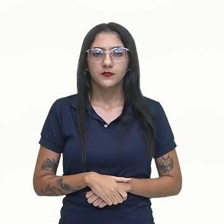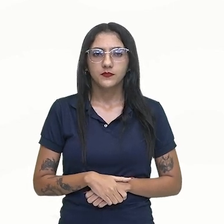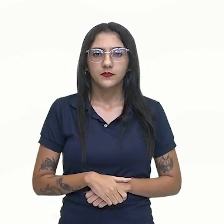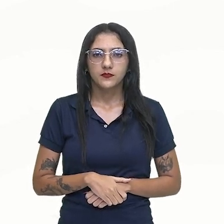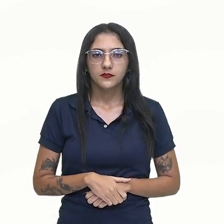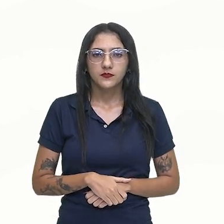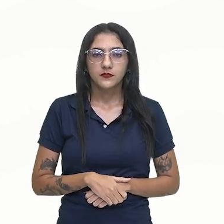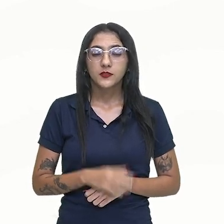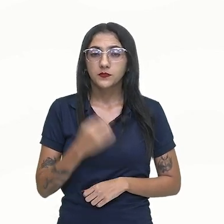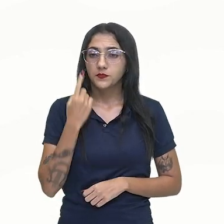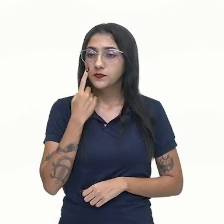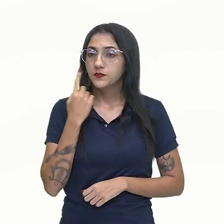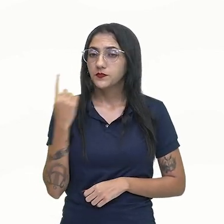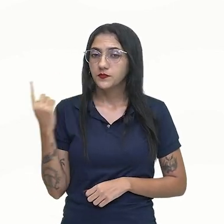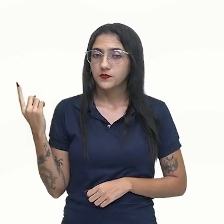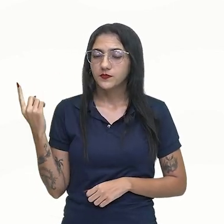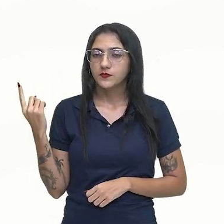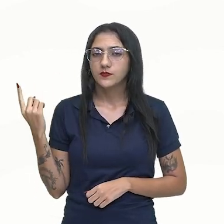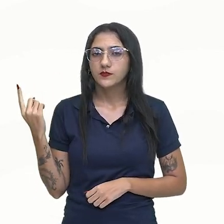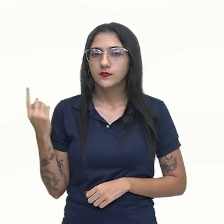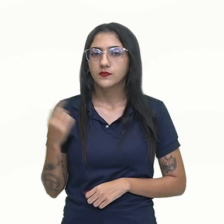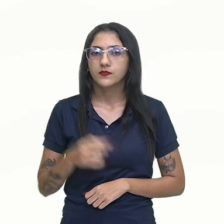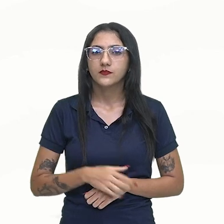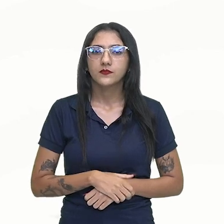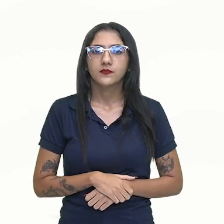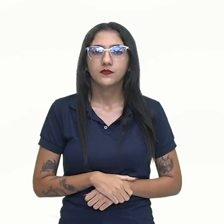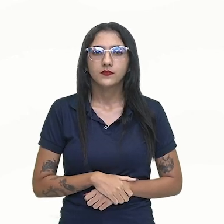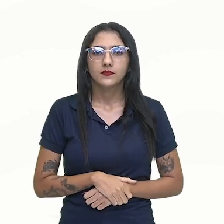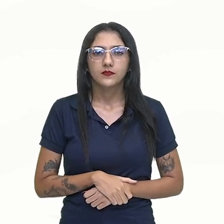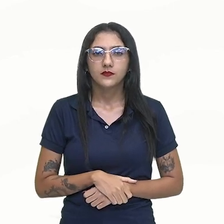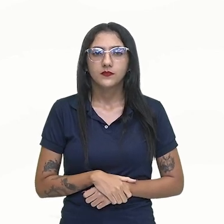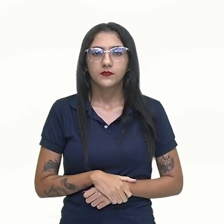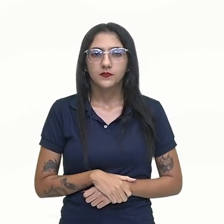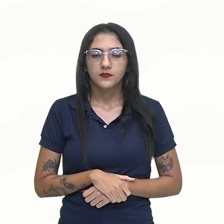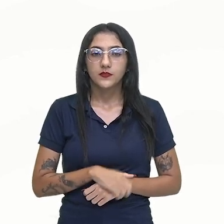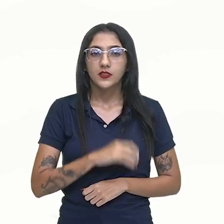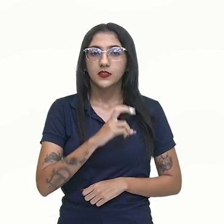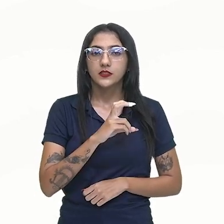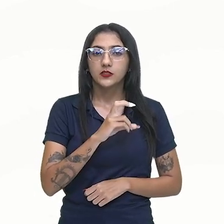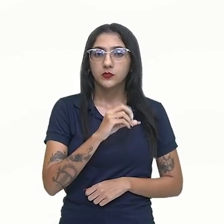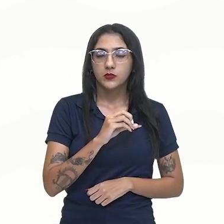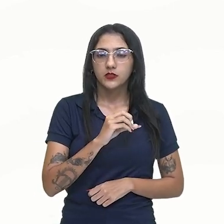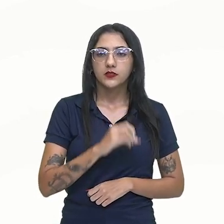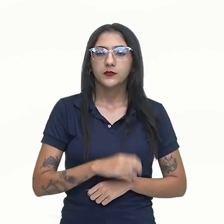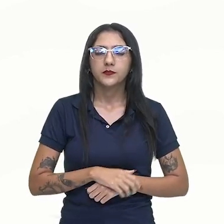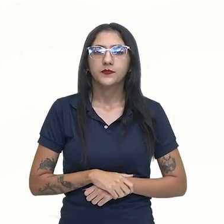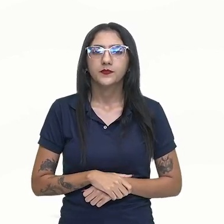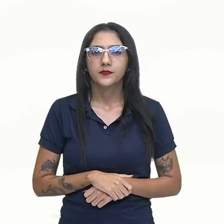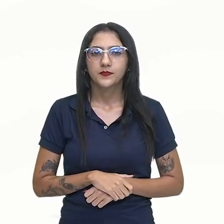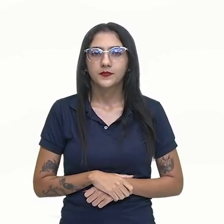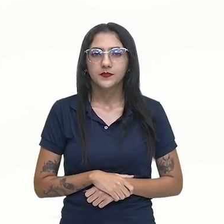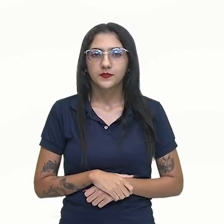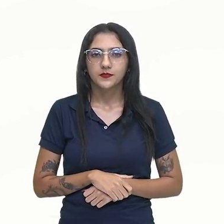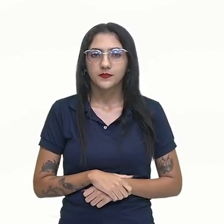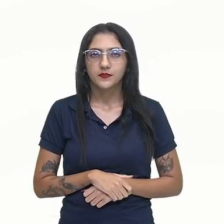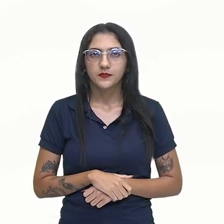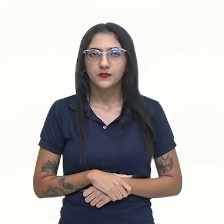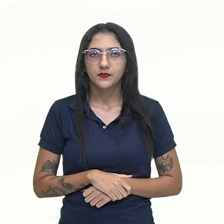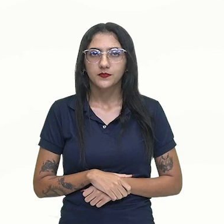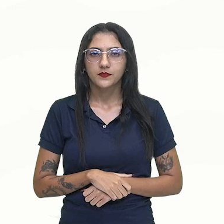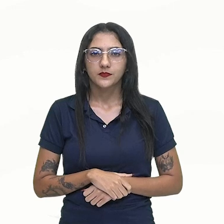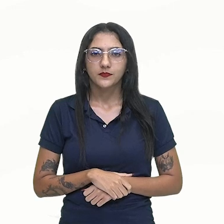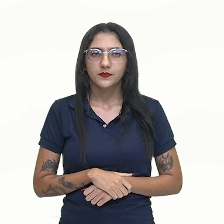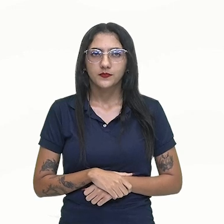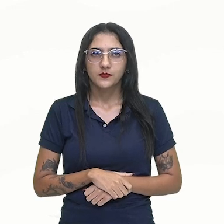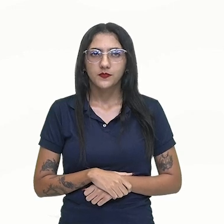0,5 multiplicado por 100. Isso aqui vai dar 50, tá?